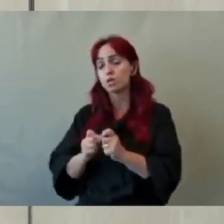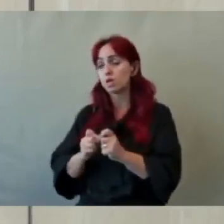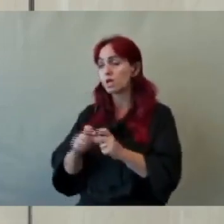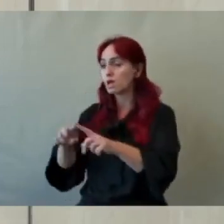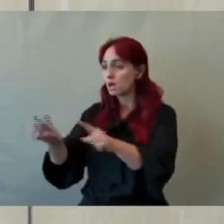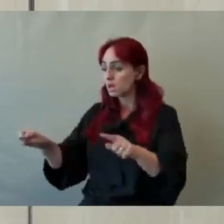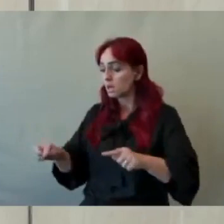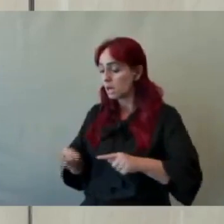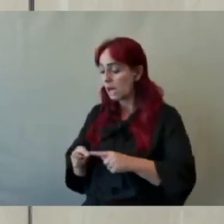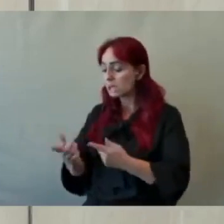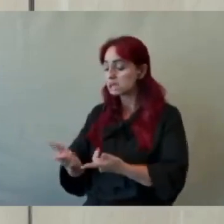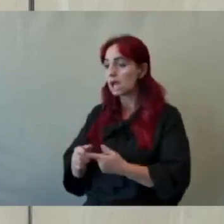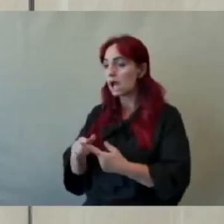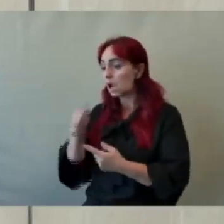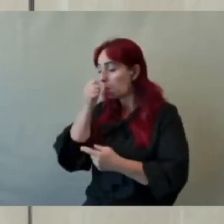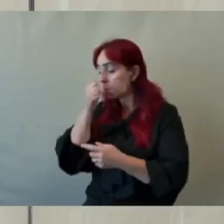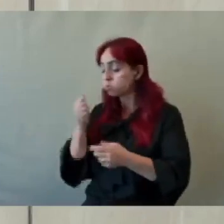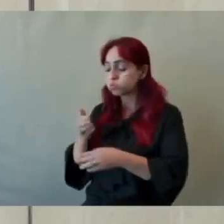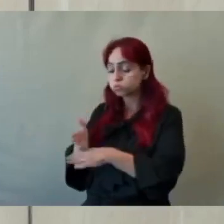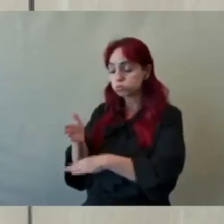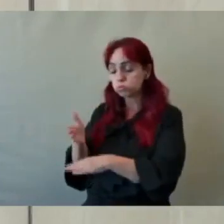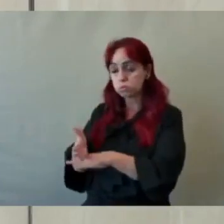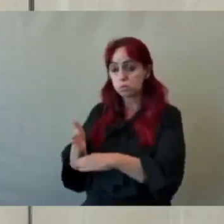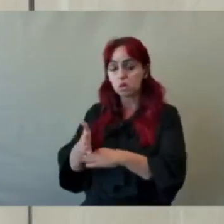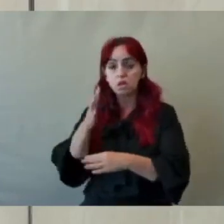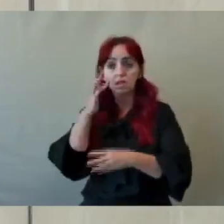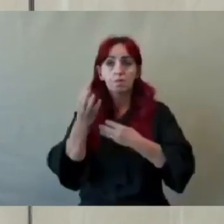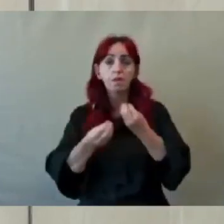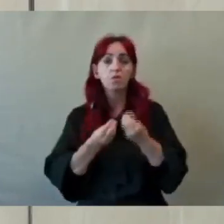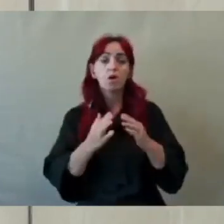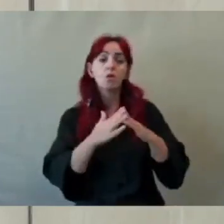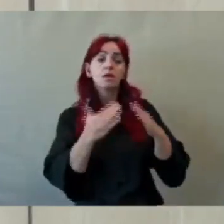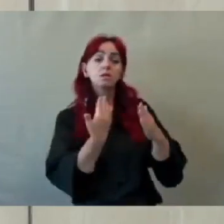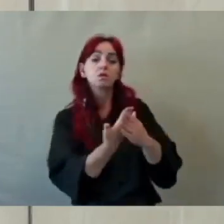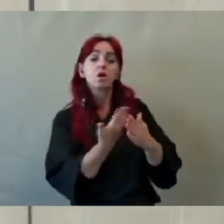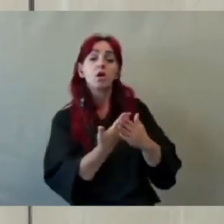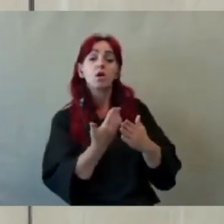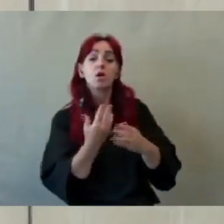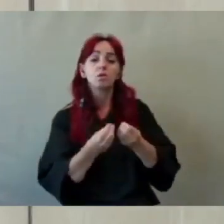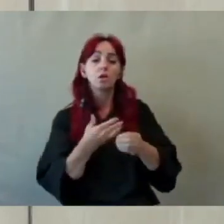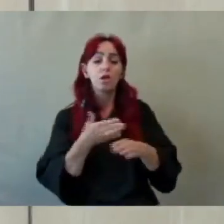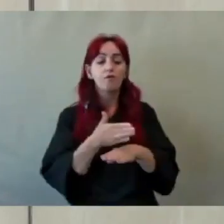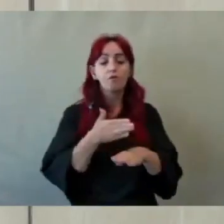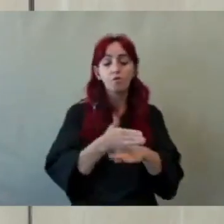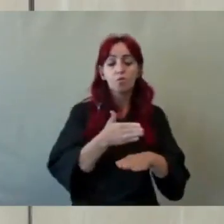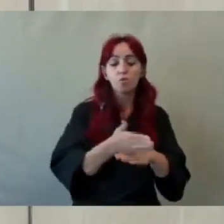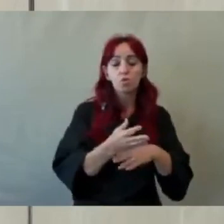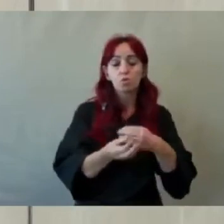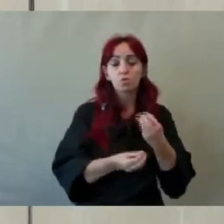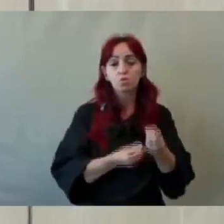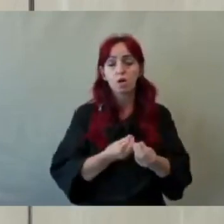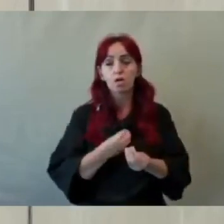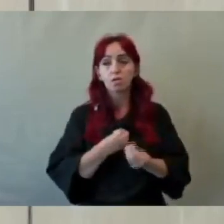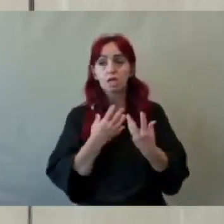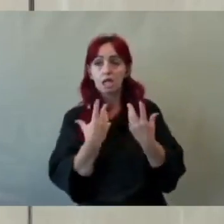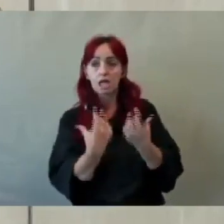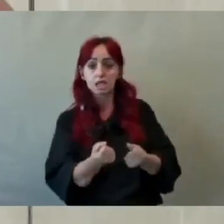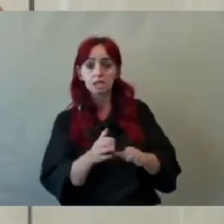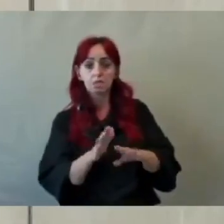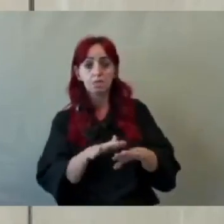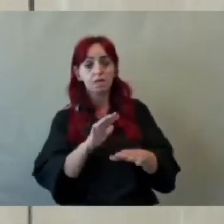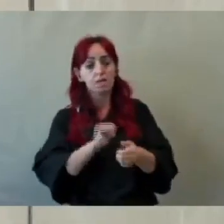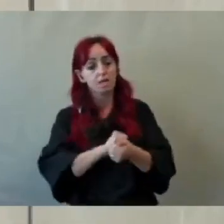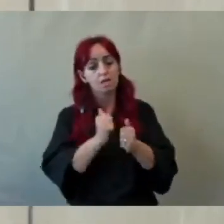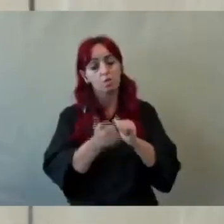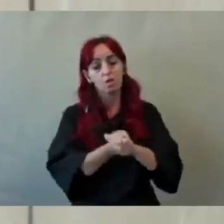daquela escola para que a escola já receba na situação mais adequada do que você, já dentro da escola, fazer esse remanejamento